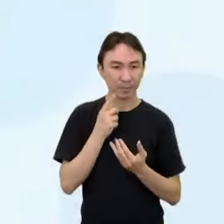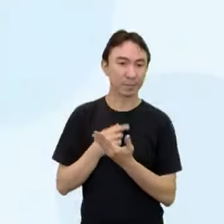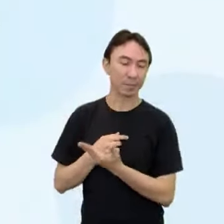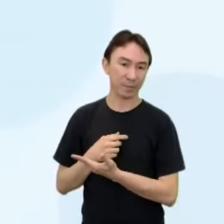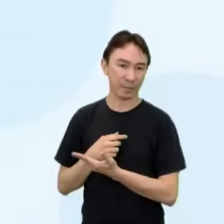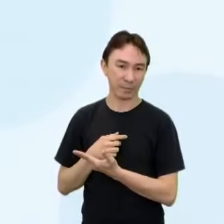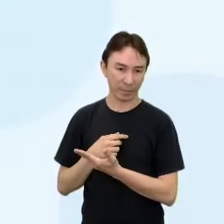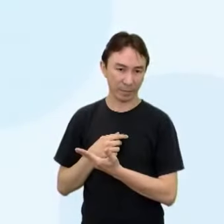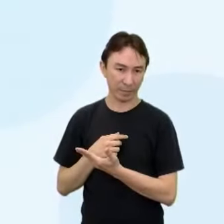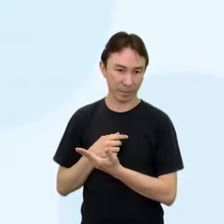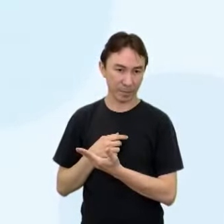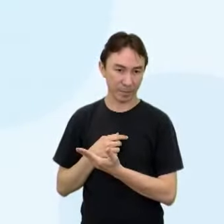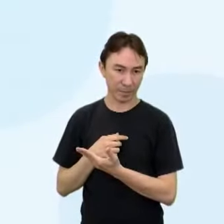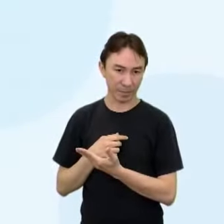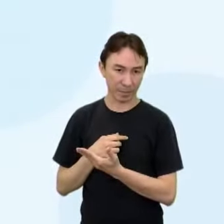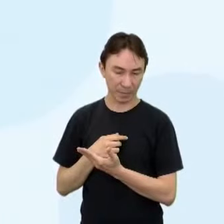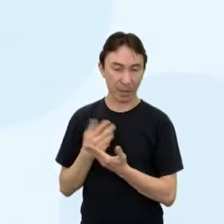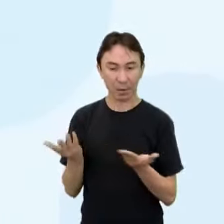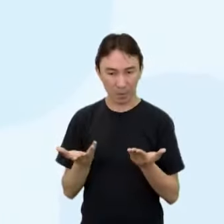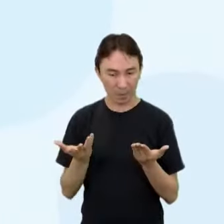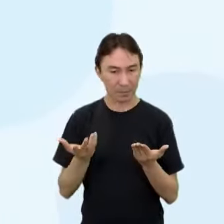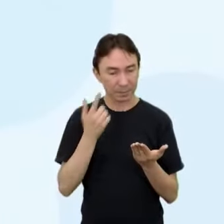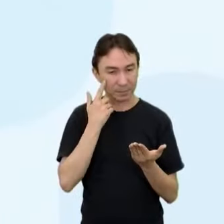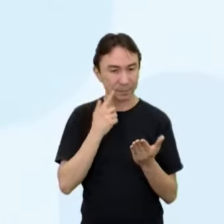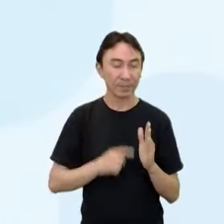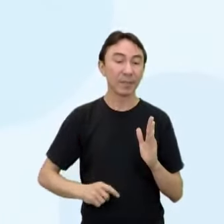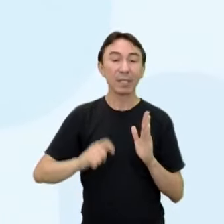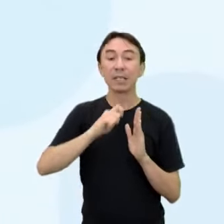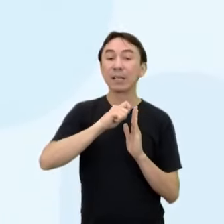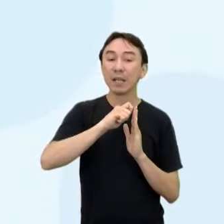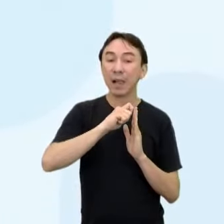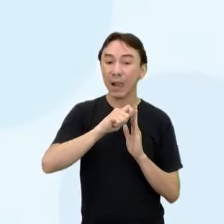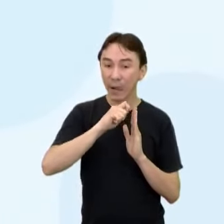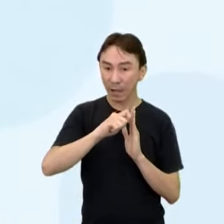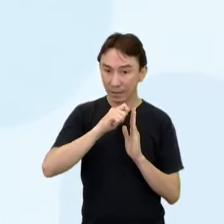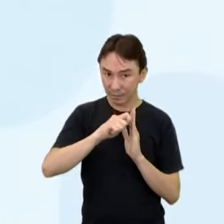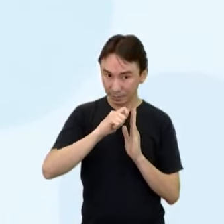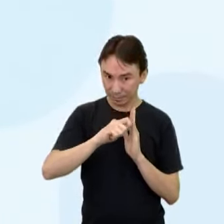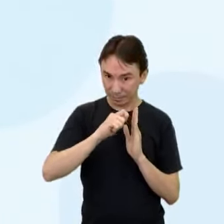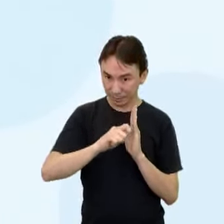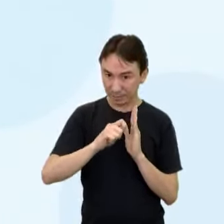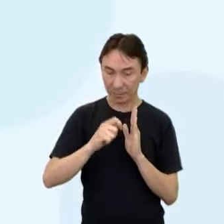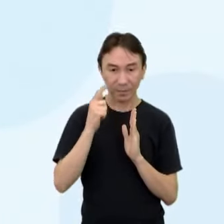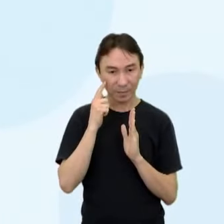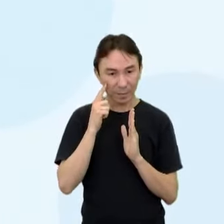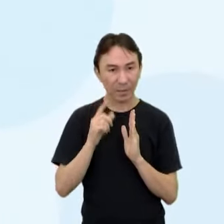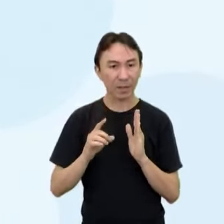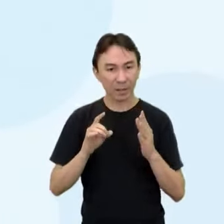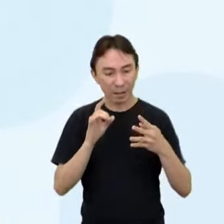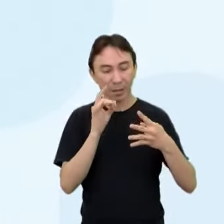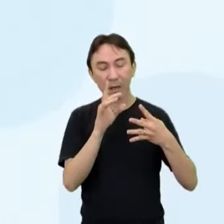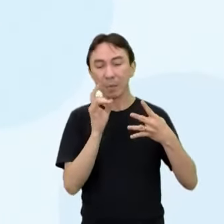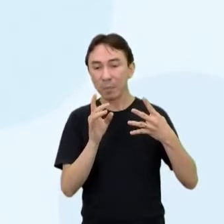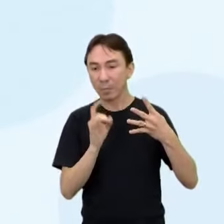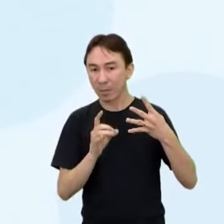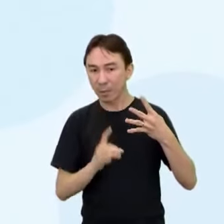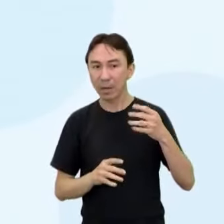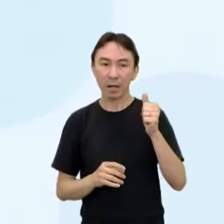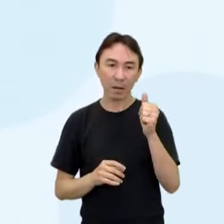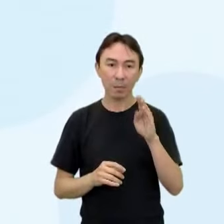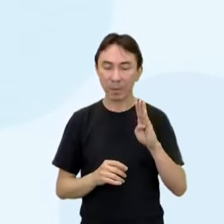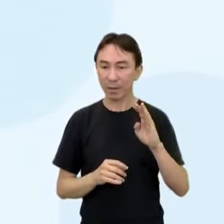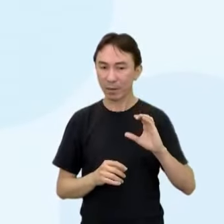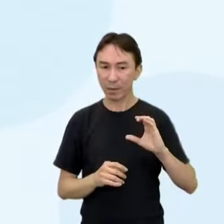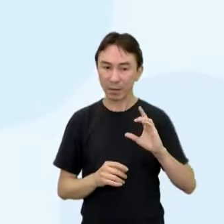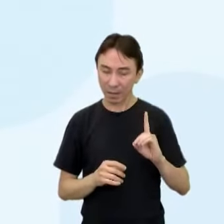the infographic and tick the content. A gente vai fazer um checkzinho em todas as informações que forem corretas